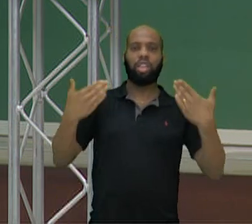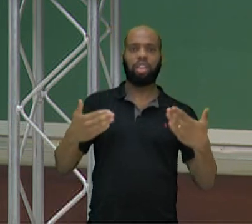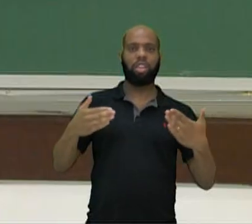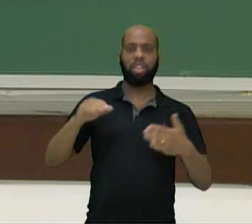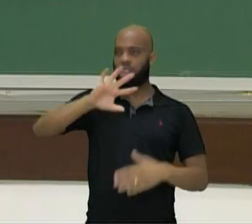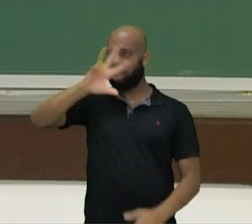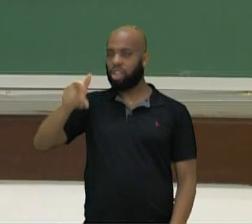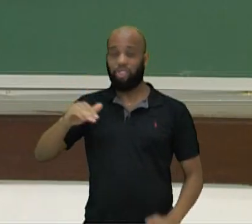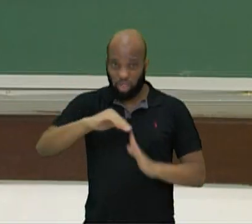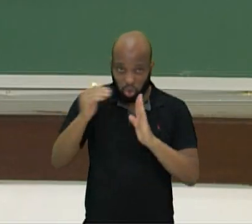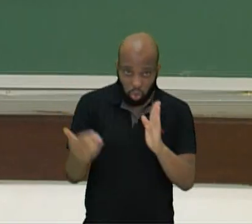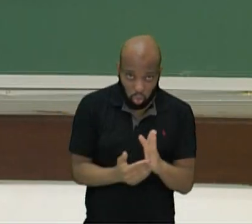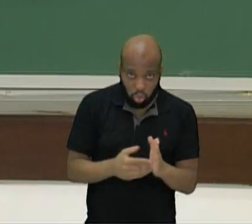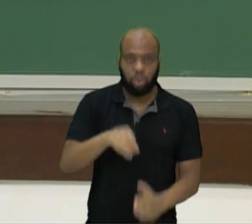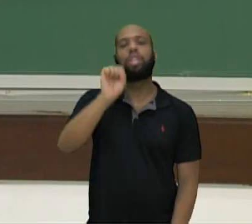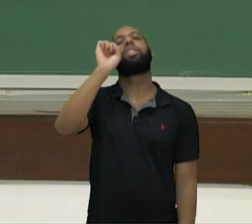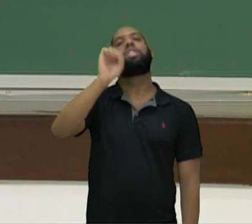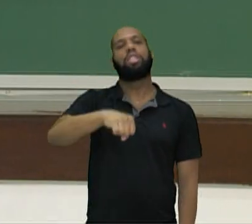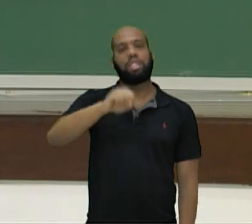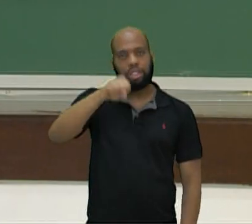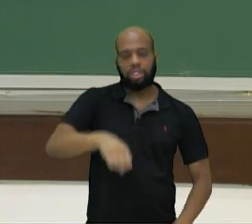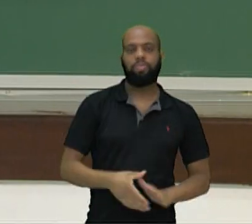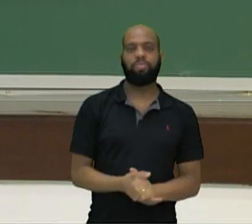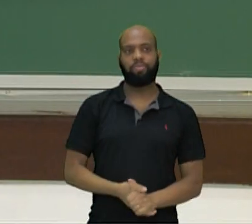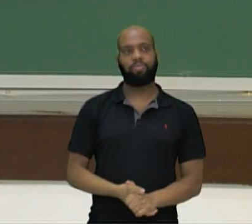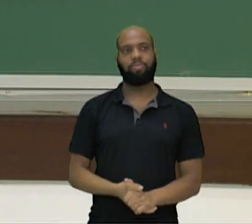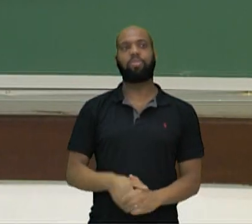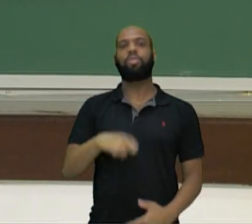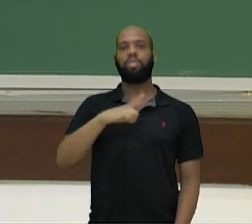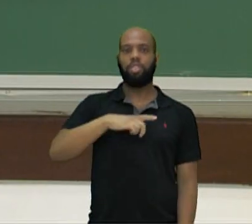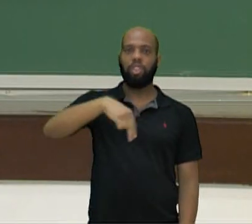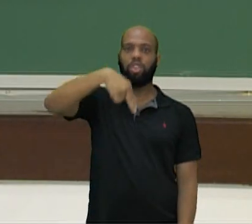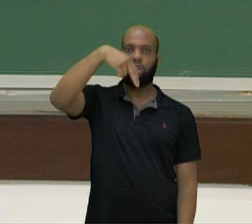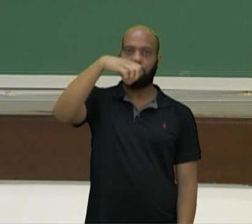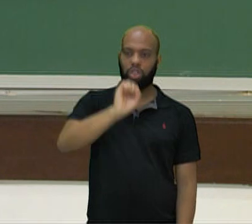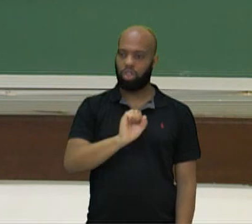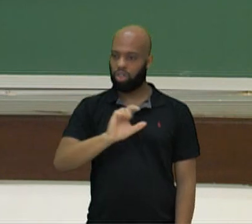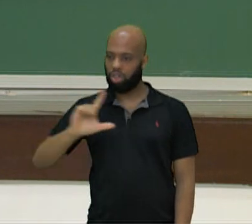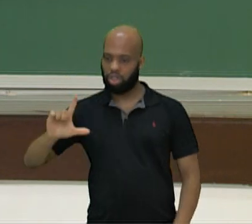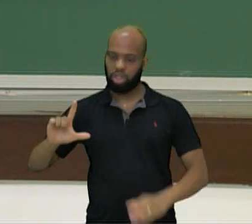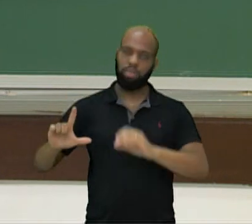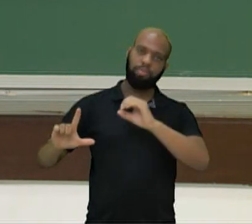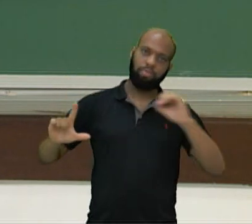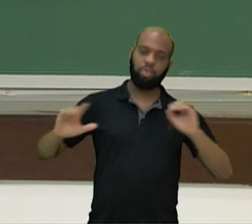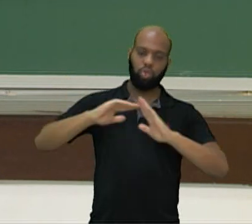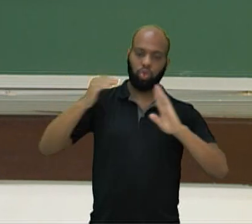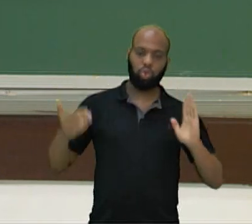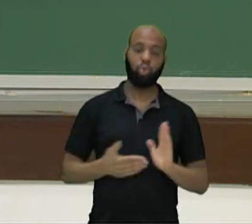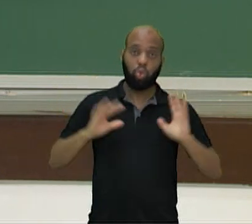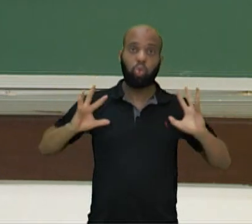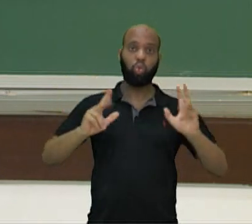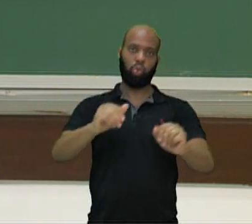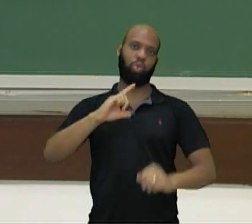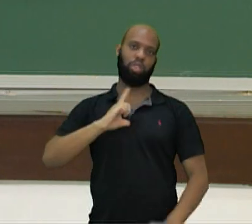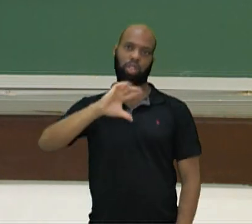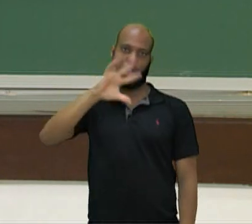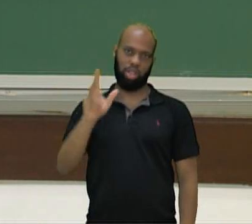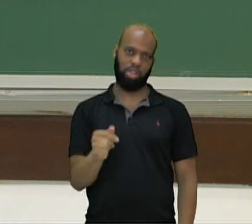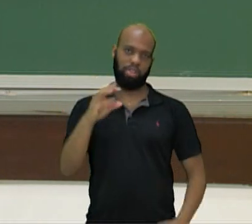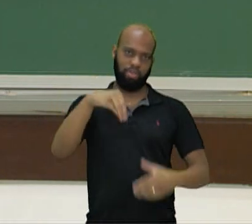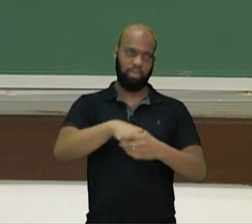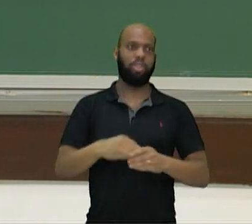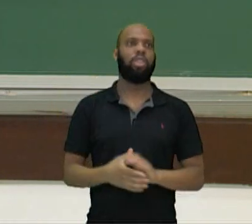hemisférios? Exato, exato. Ela está, ó, em todos os hemisférios, no norte, no sul, no leste, no oeste. Aí, essa é a